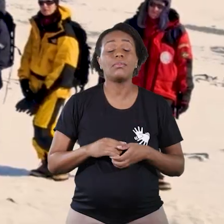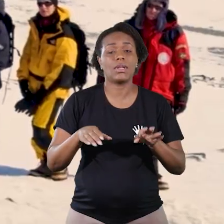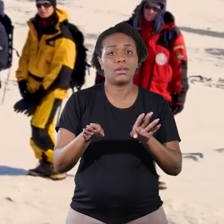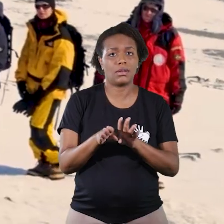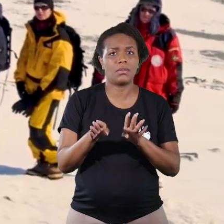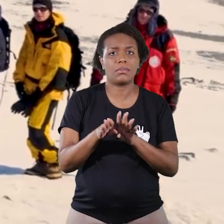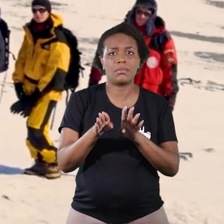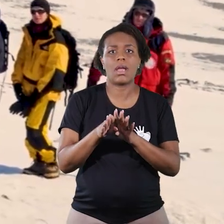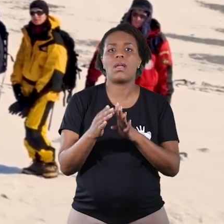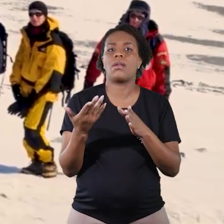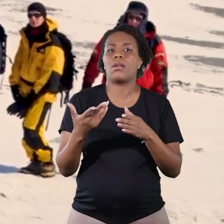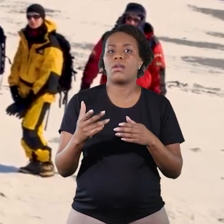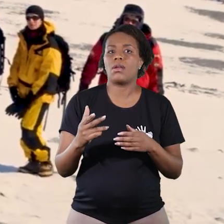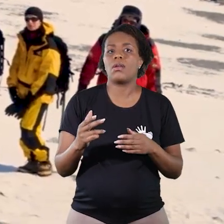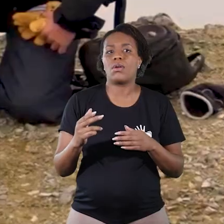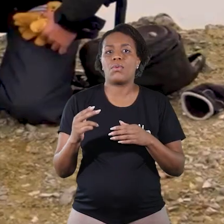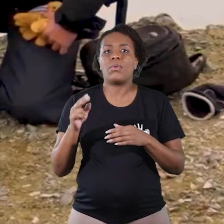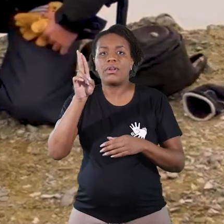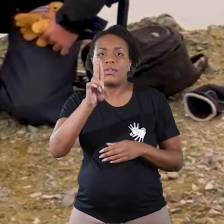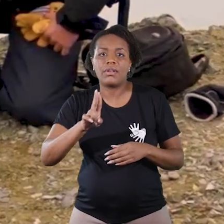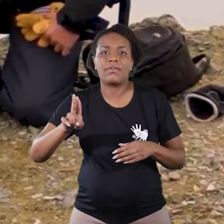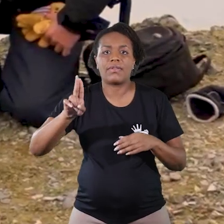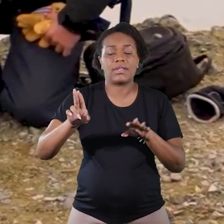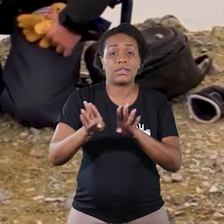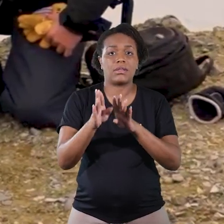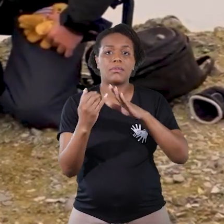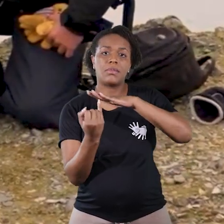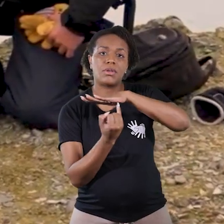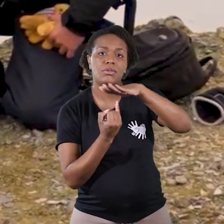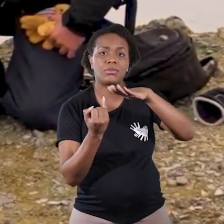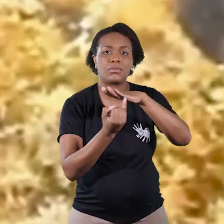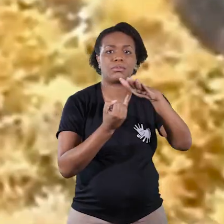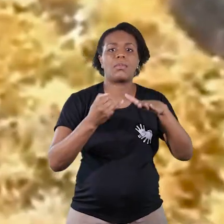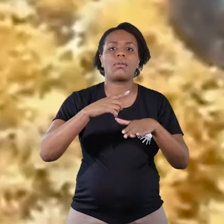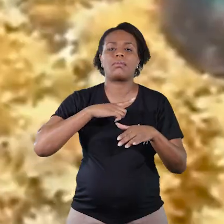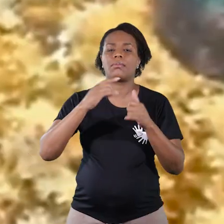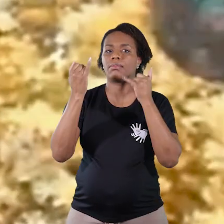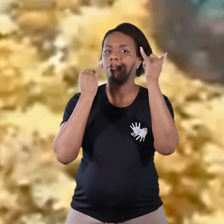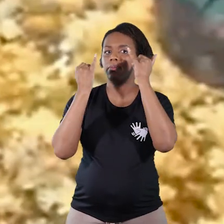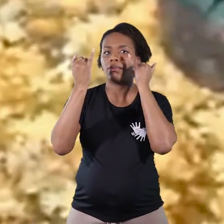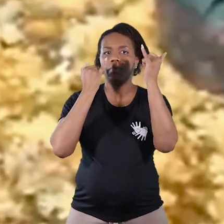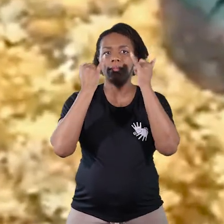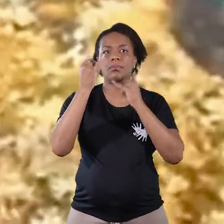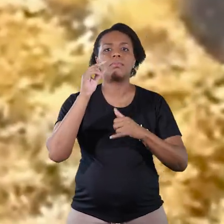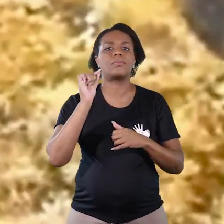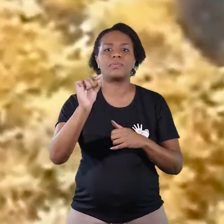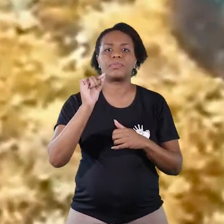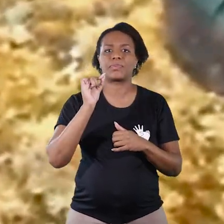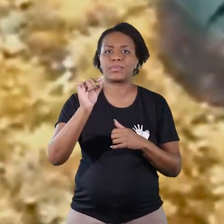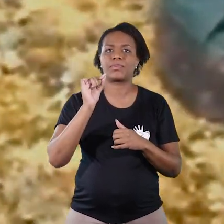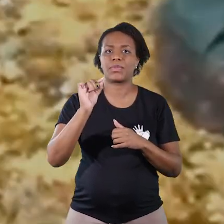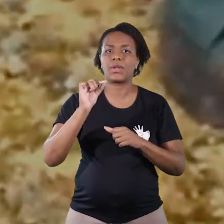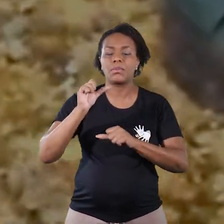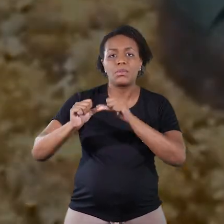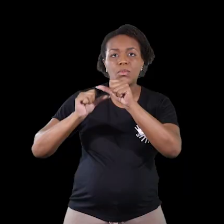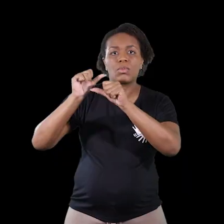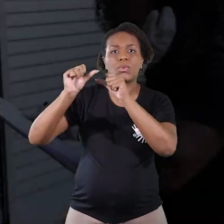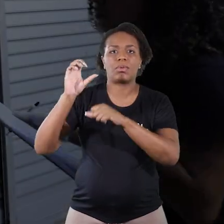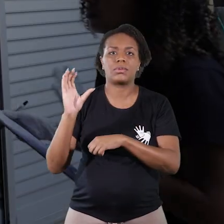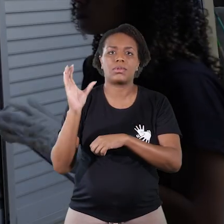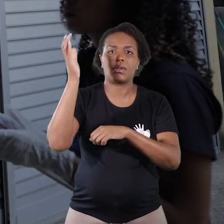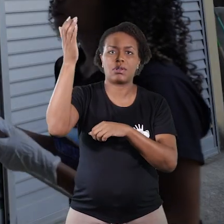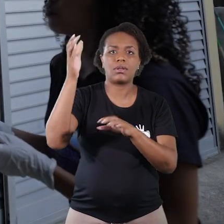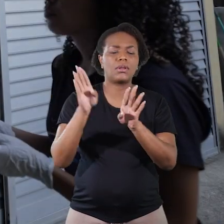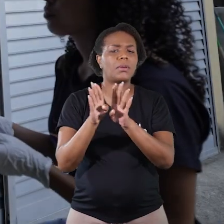A universidade, os institutos de pesquisa produziram muita informação sobre as questões climáticas